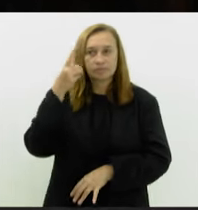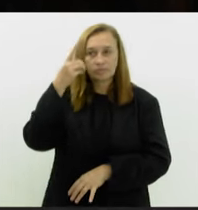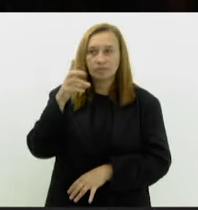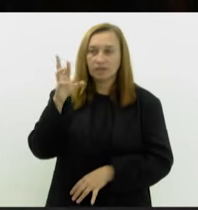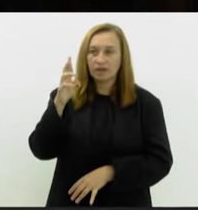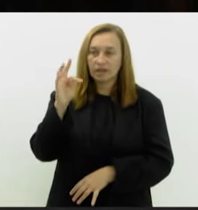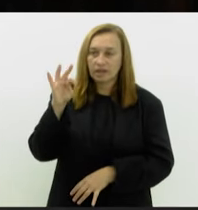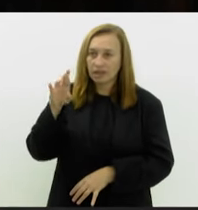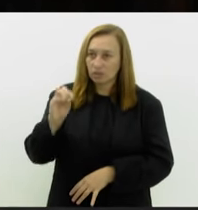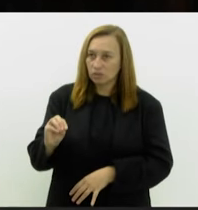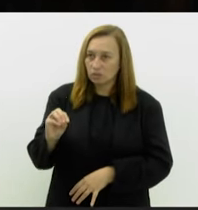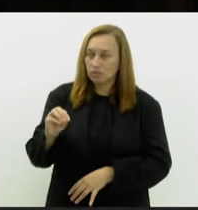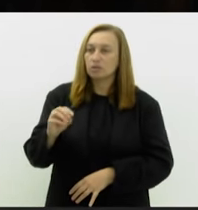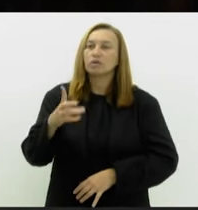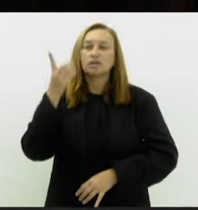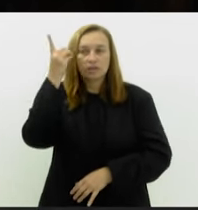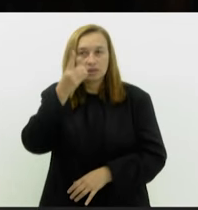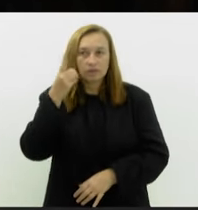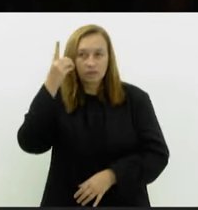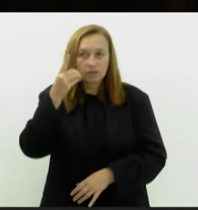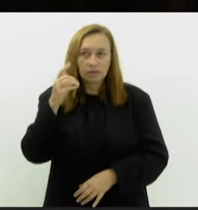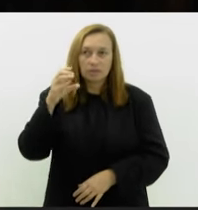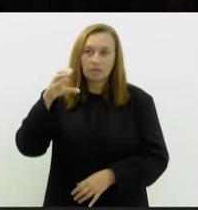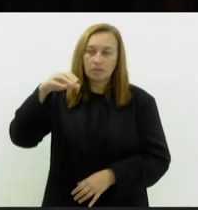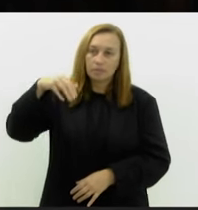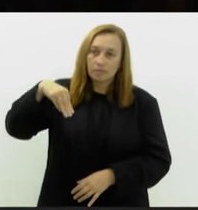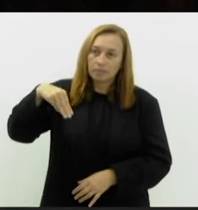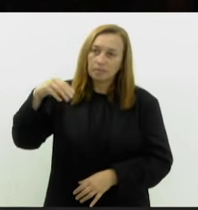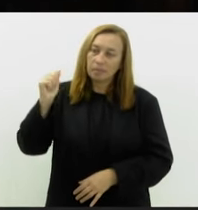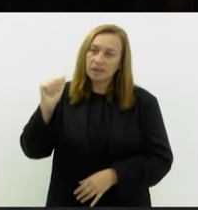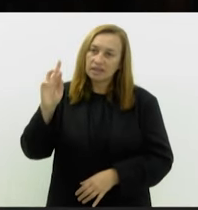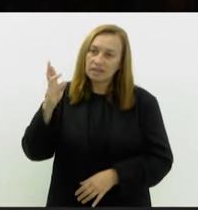Machado, deputado Carlos Macedo,